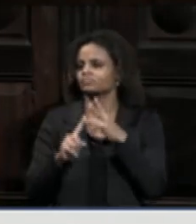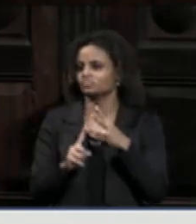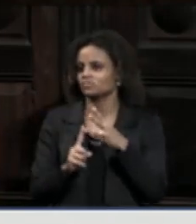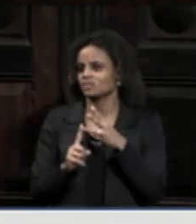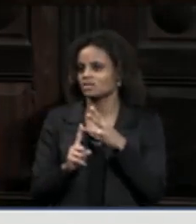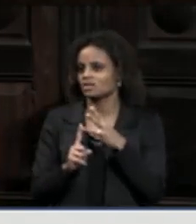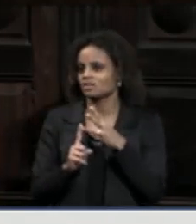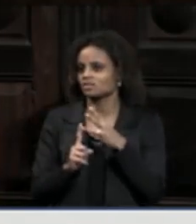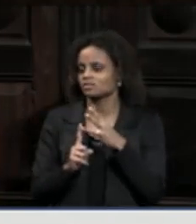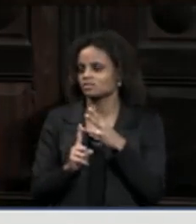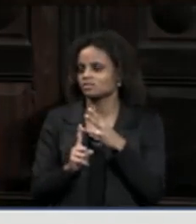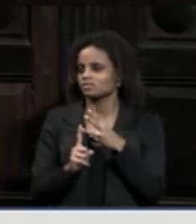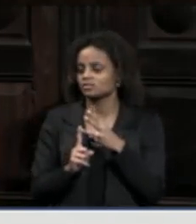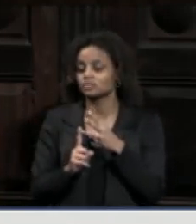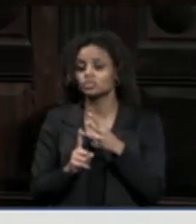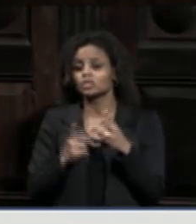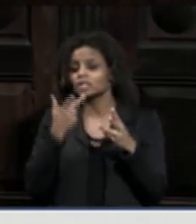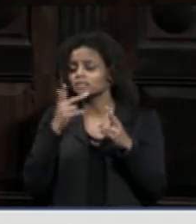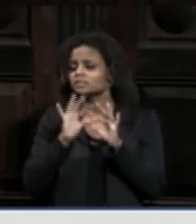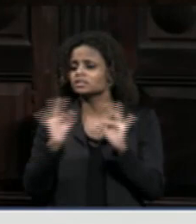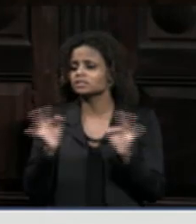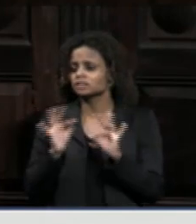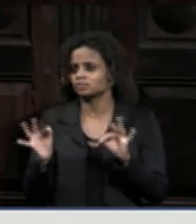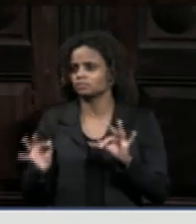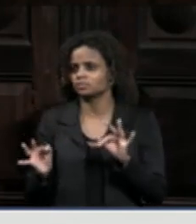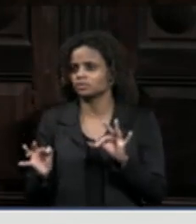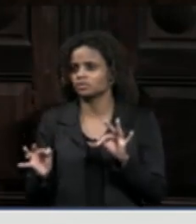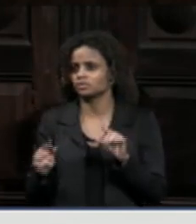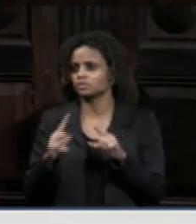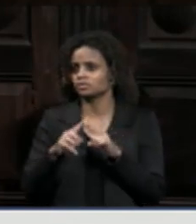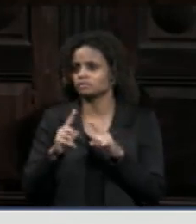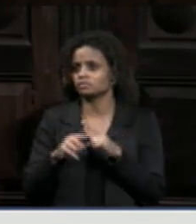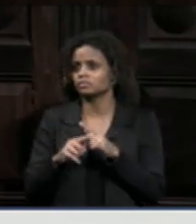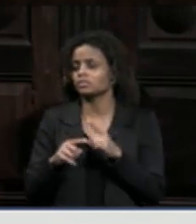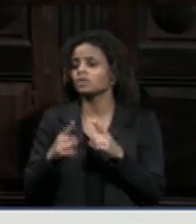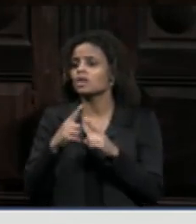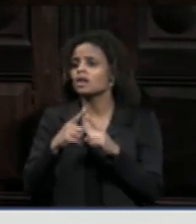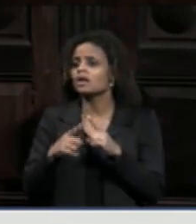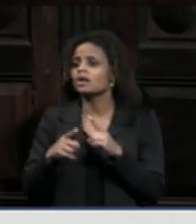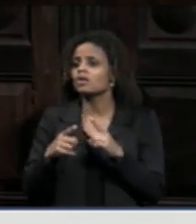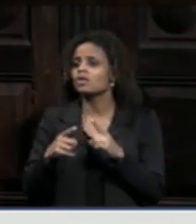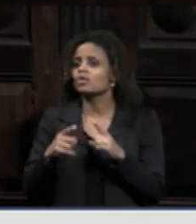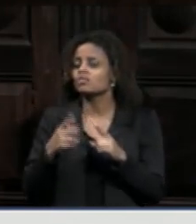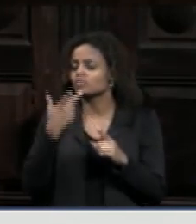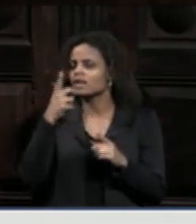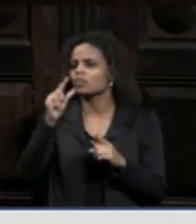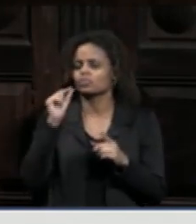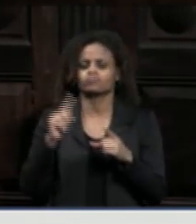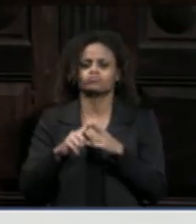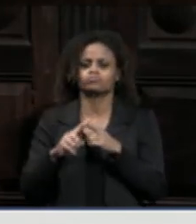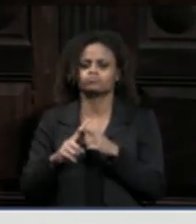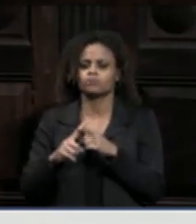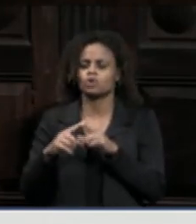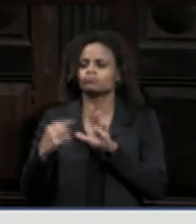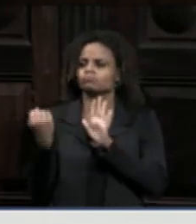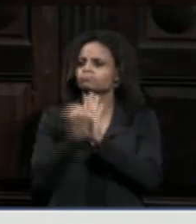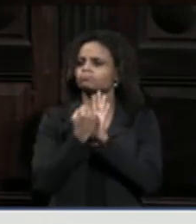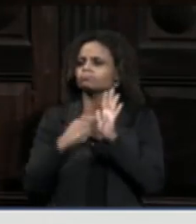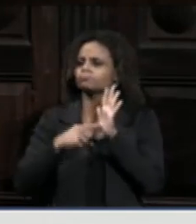dedicar a um tema dentro do meu tempo. O primeiro apontamento, começo logo, eu quero aqui registrar de maneira